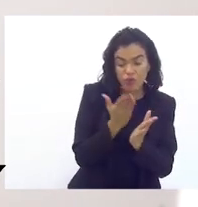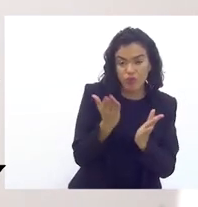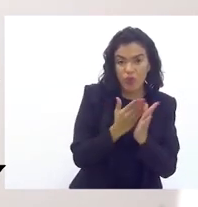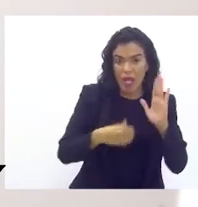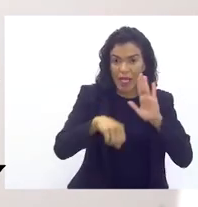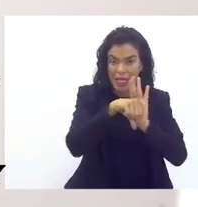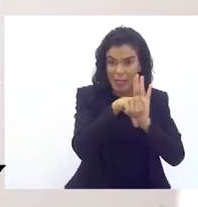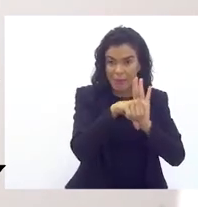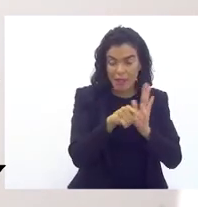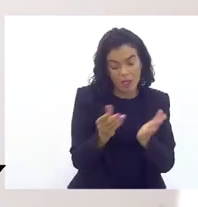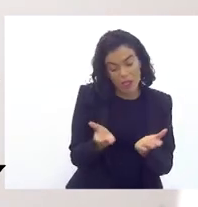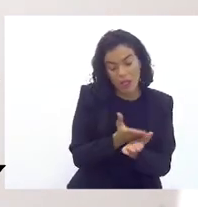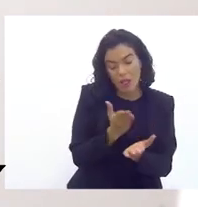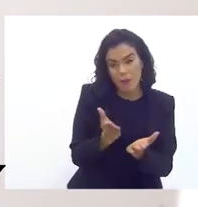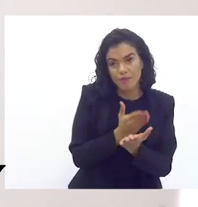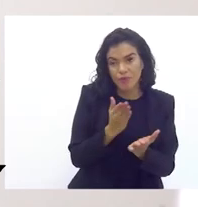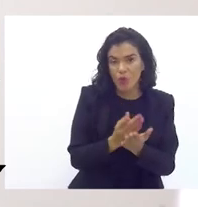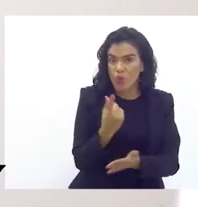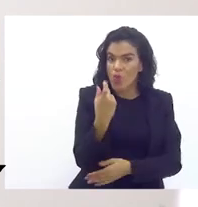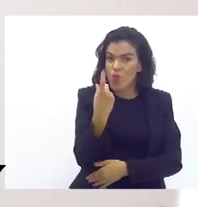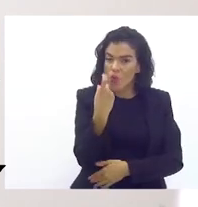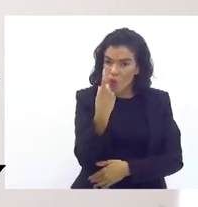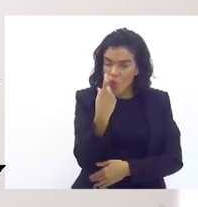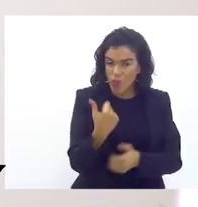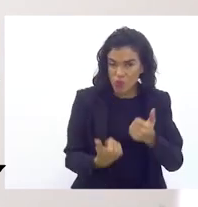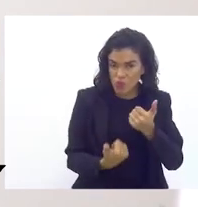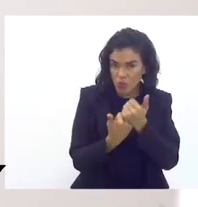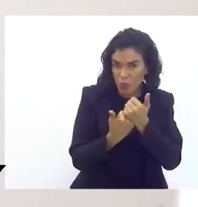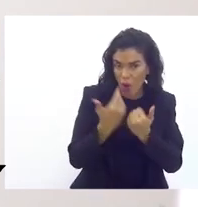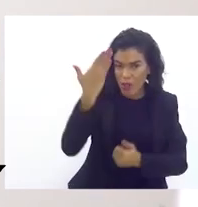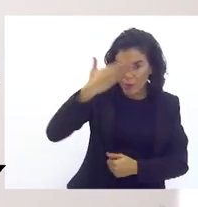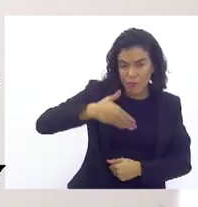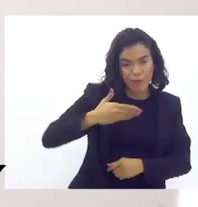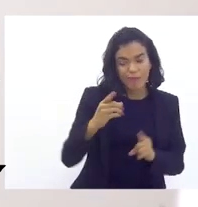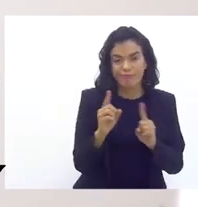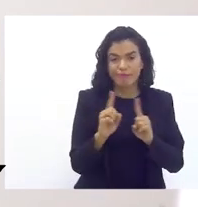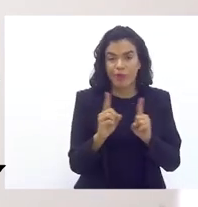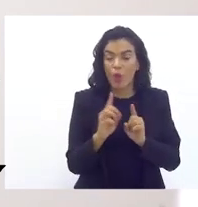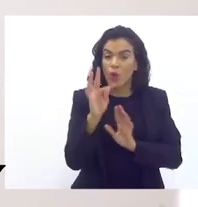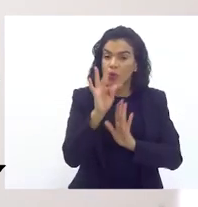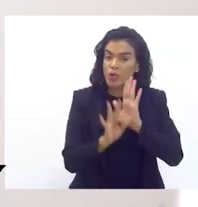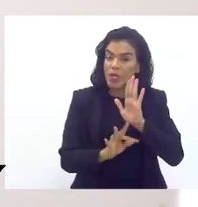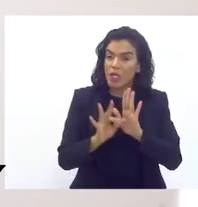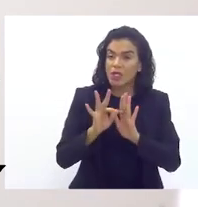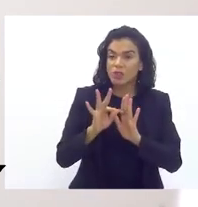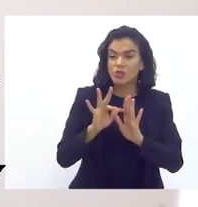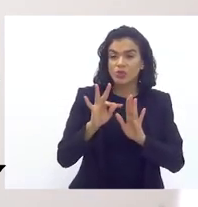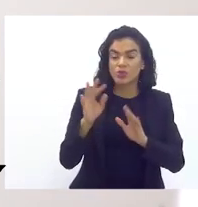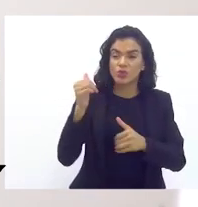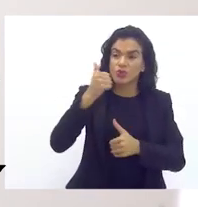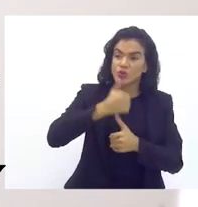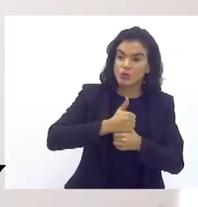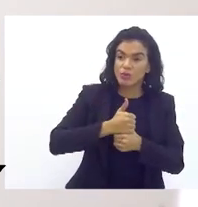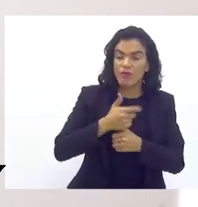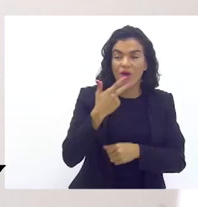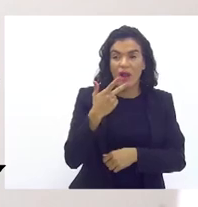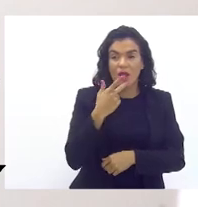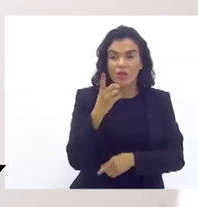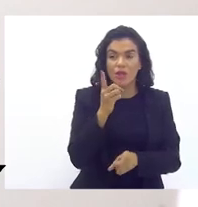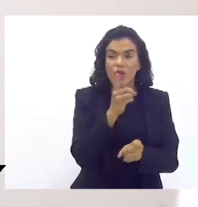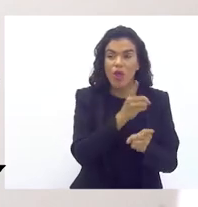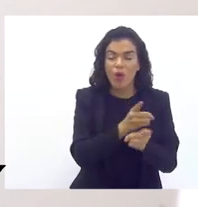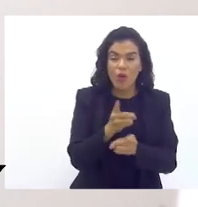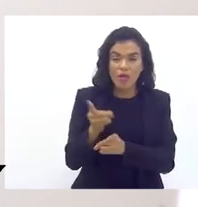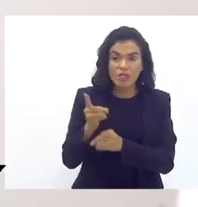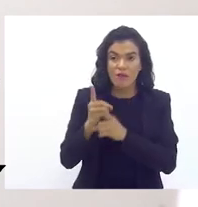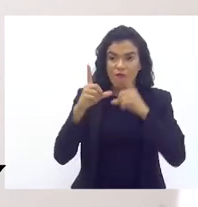vez falando que não pode ser a única suporte de convicção o substantivo fala de reconhecimento fotográfico foto 8